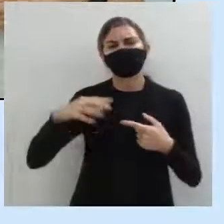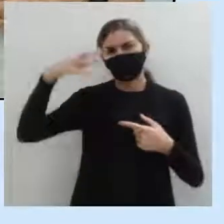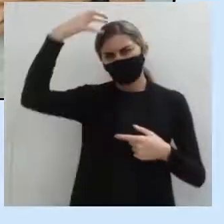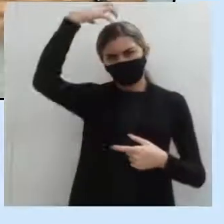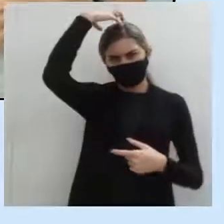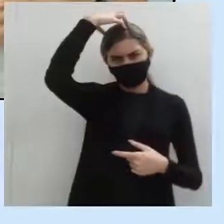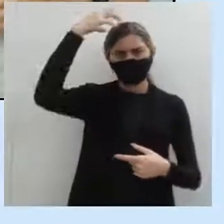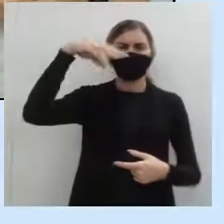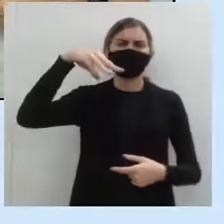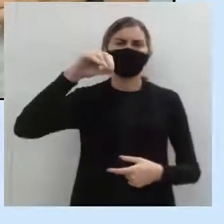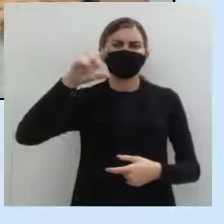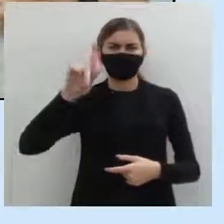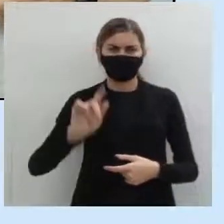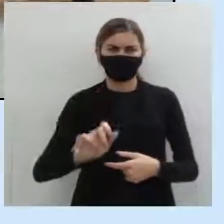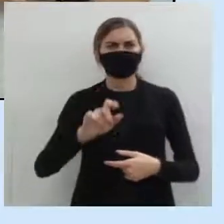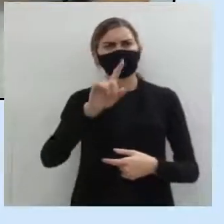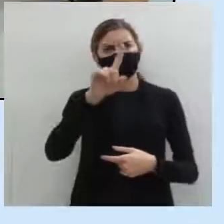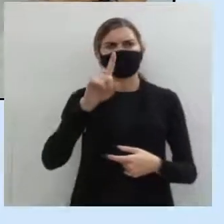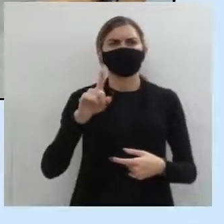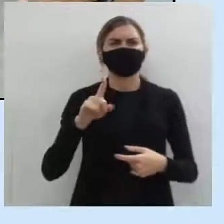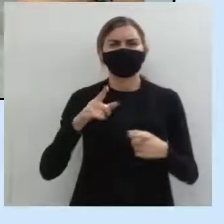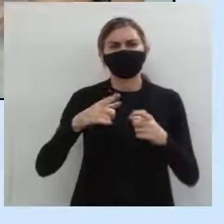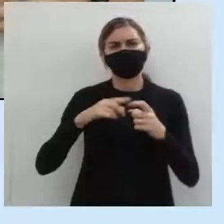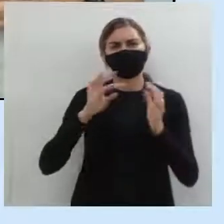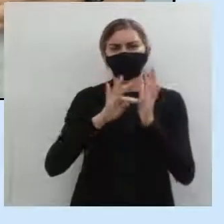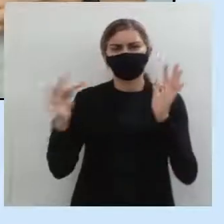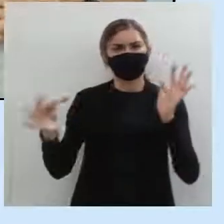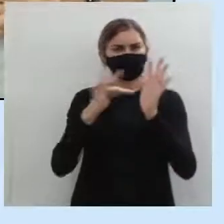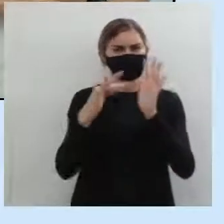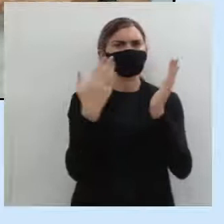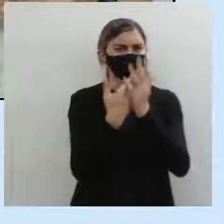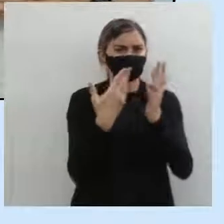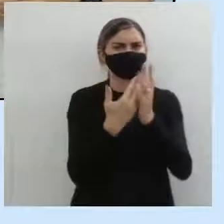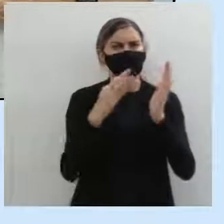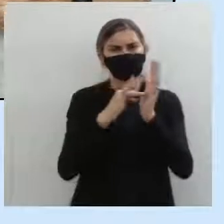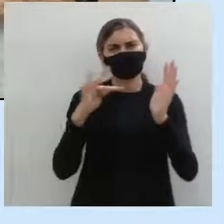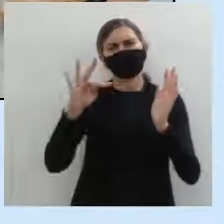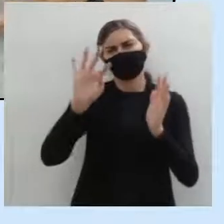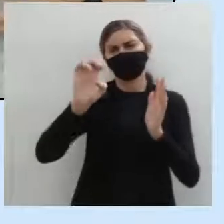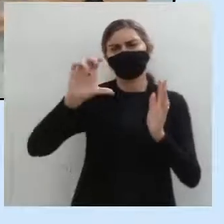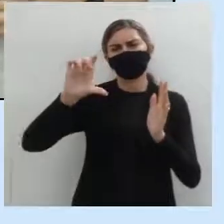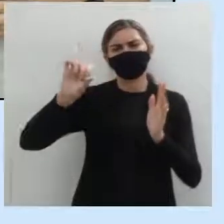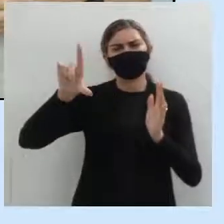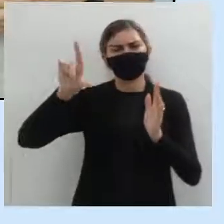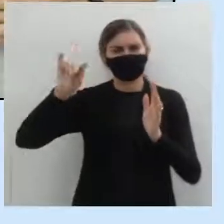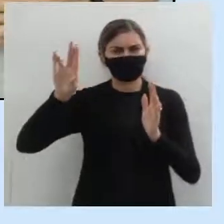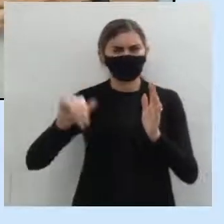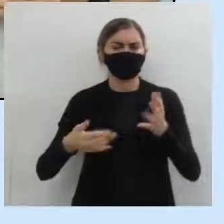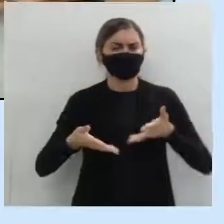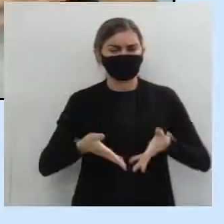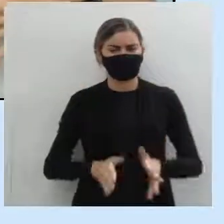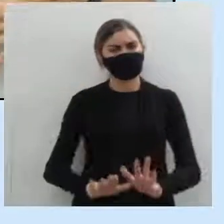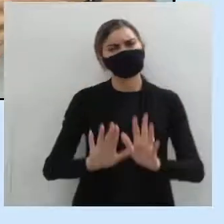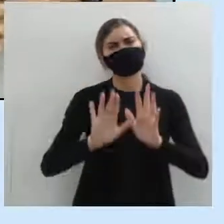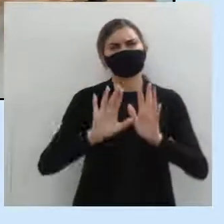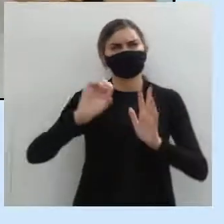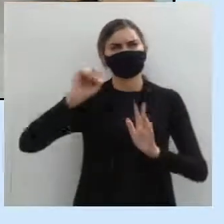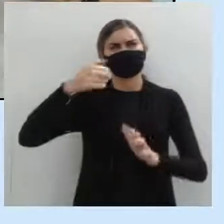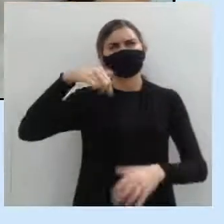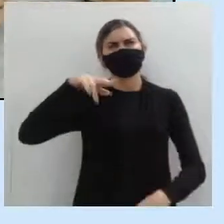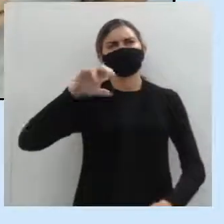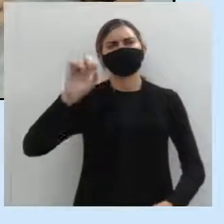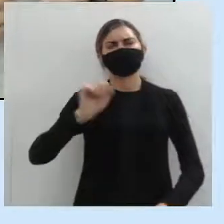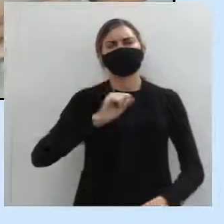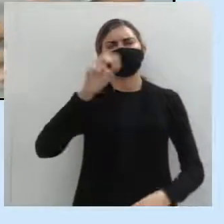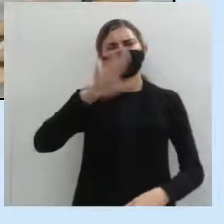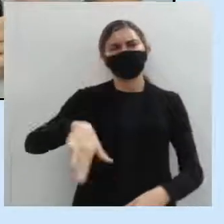monge agostiniano e doutor em teologia, ele era doutor da igreja, nascido na Saxônia,